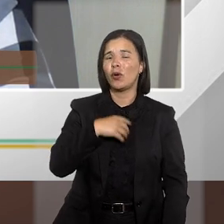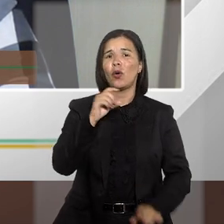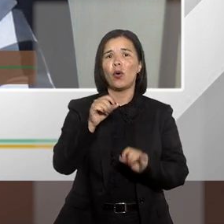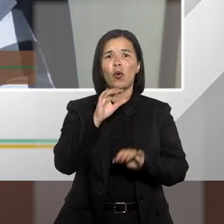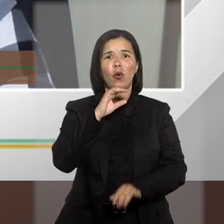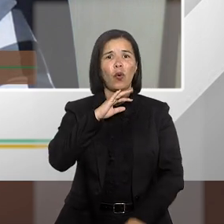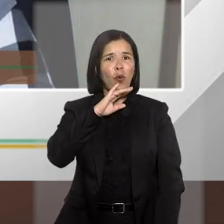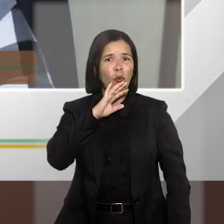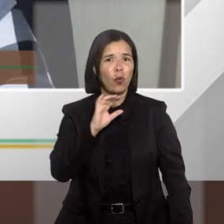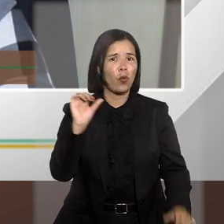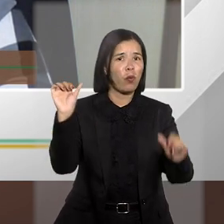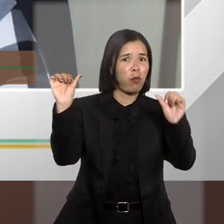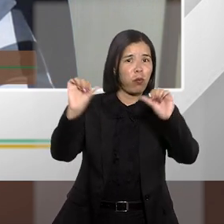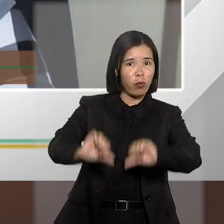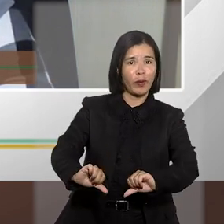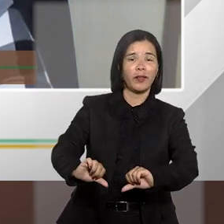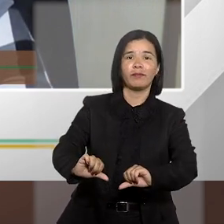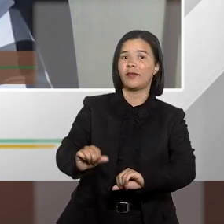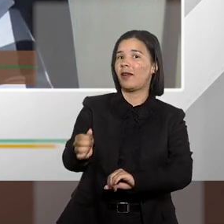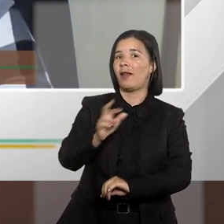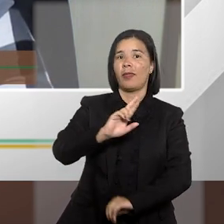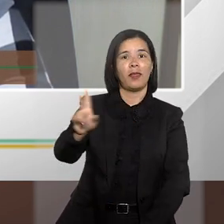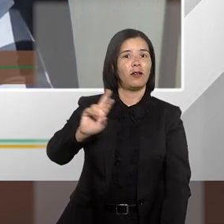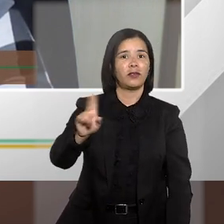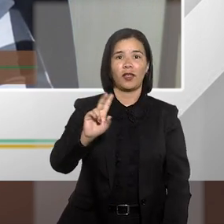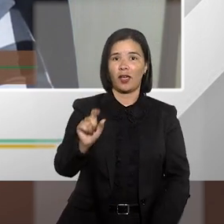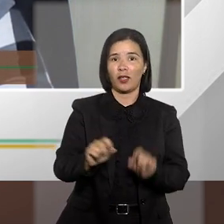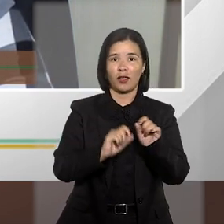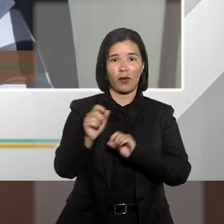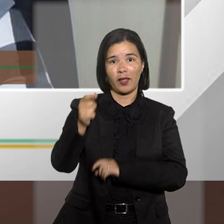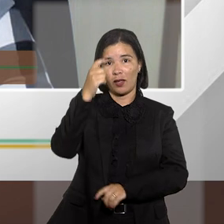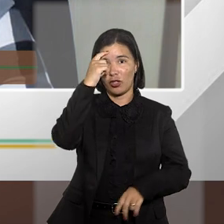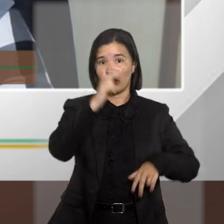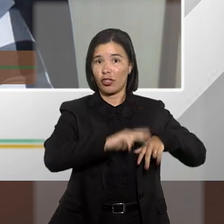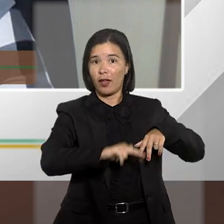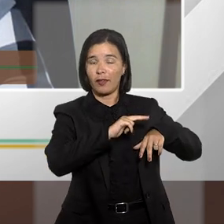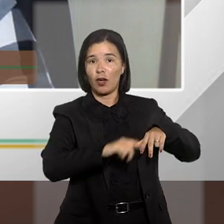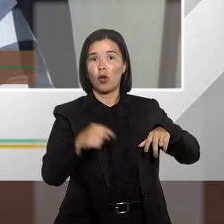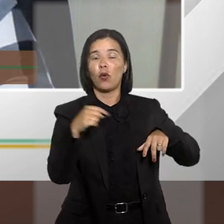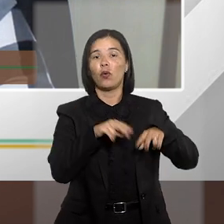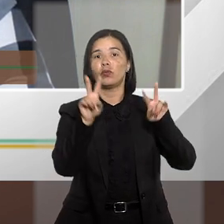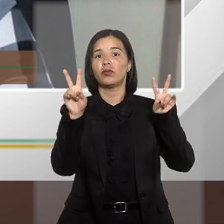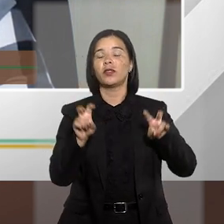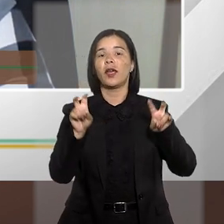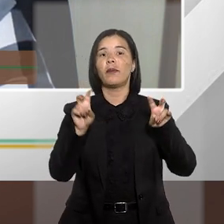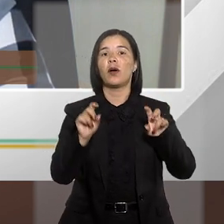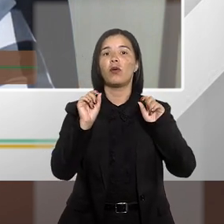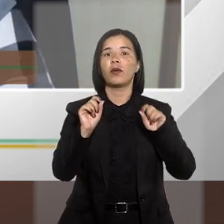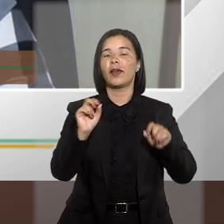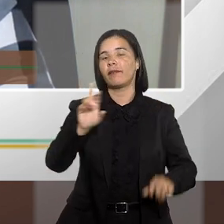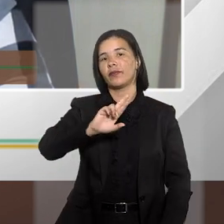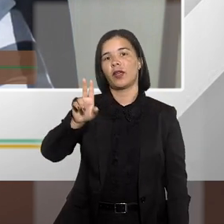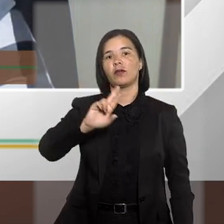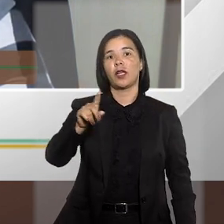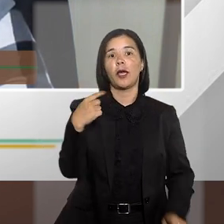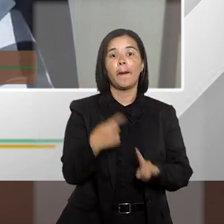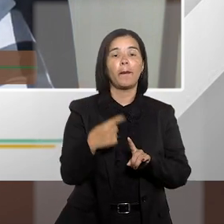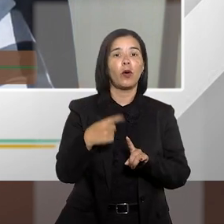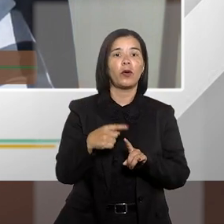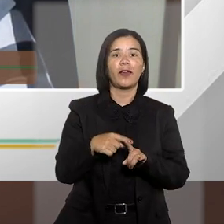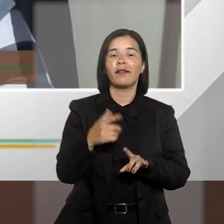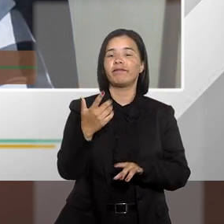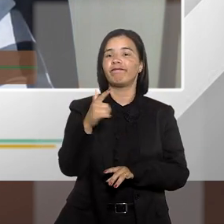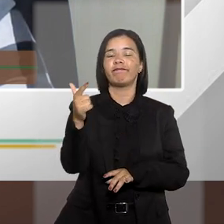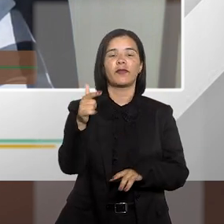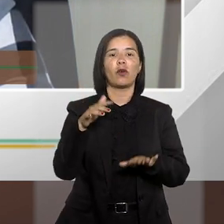perversa, a um imaginário que não existe. A ideologia de gênero é um termo que, ela, concretamente, ela não existe, porque ela não é do